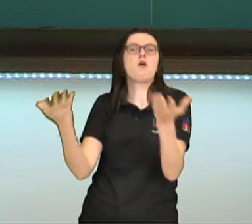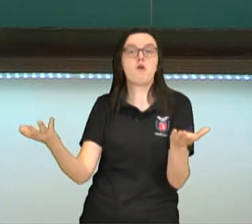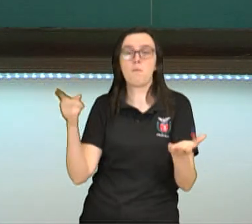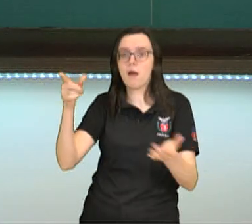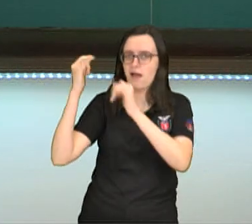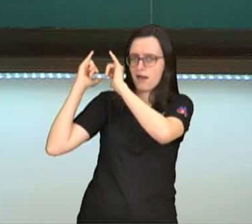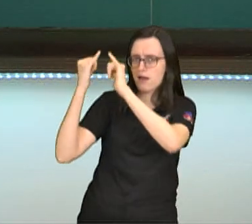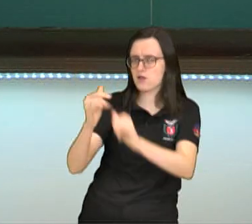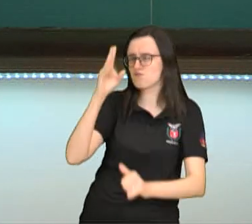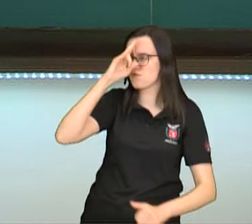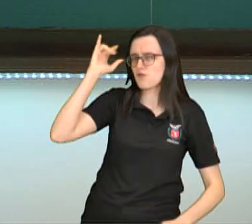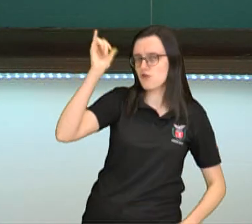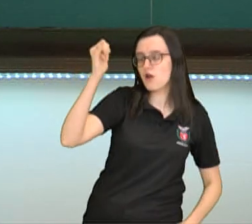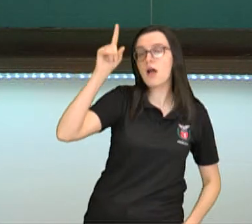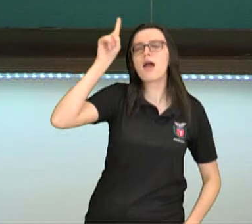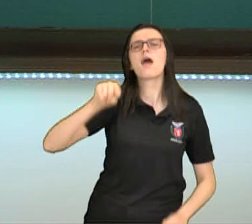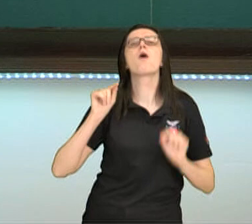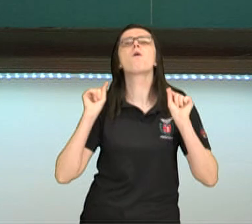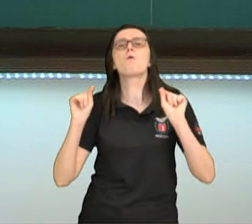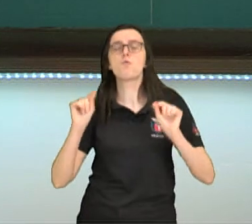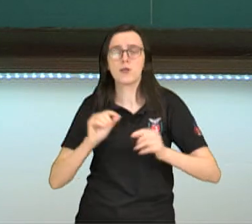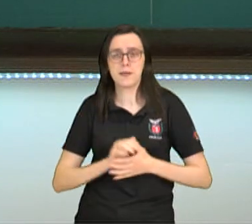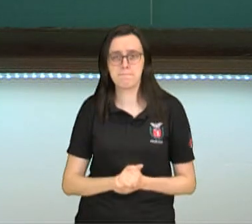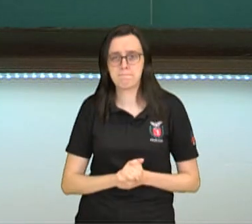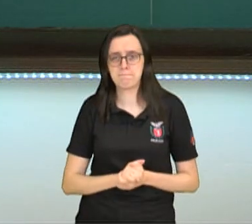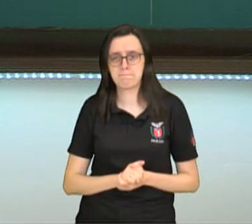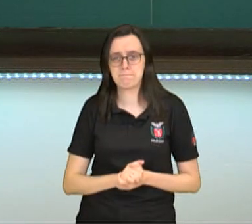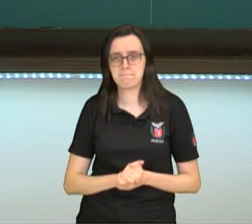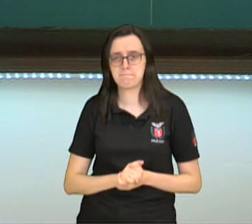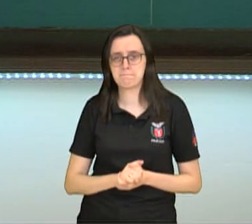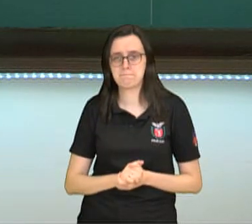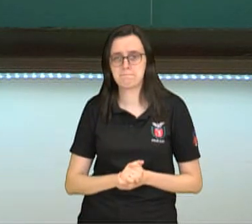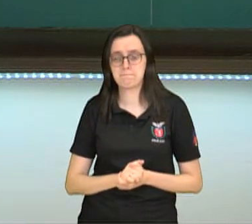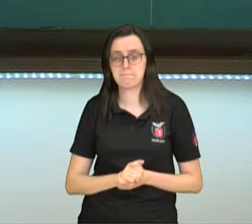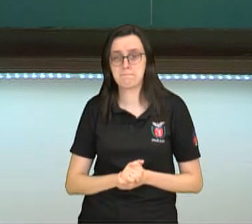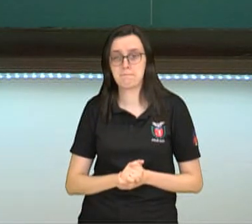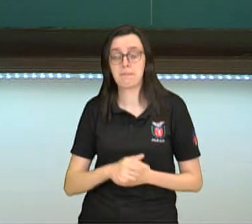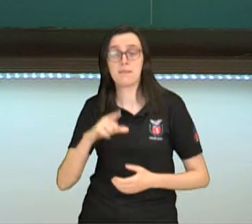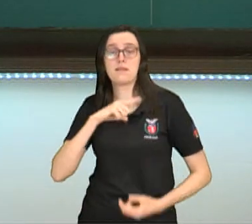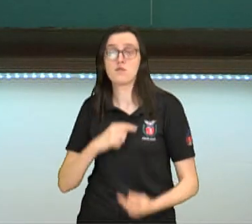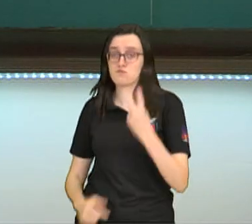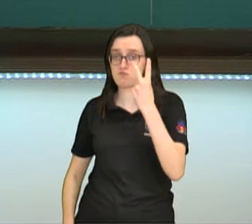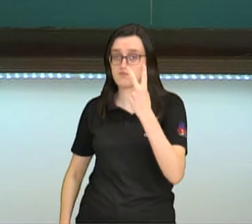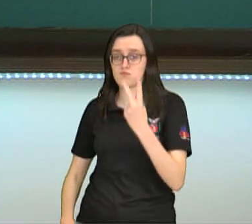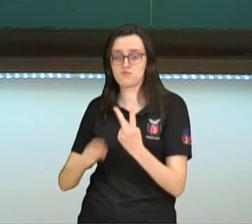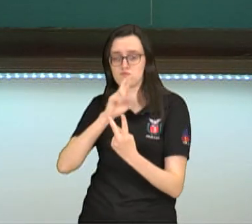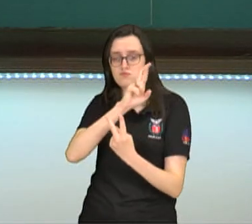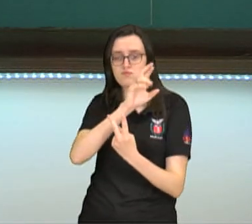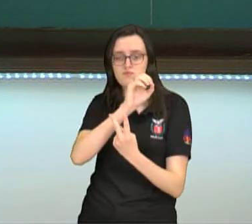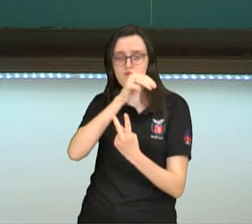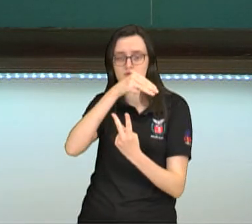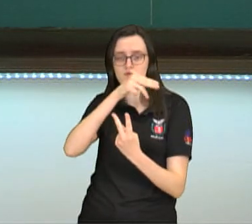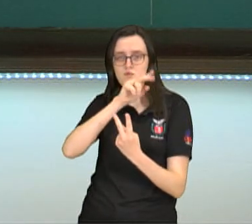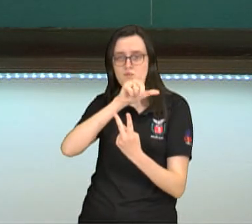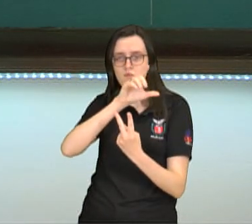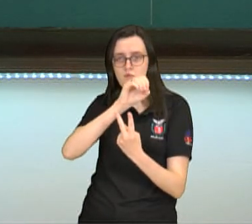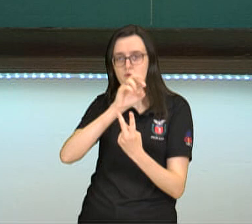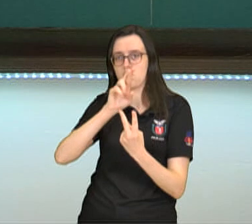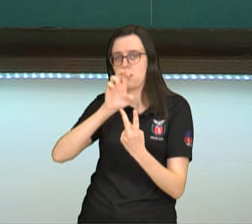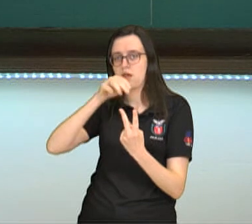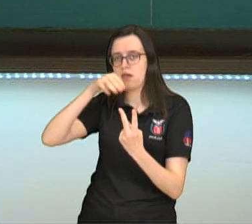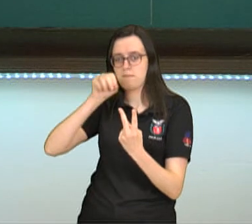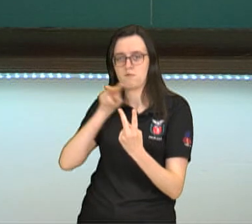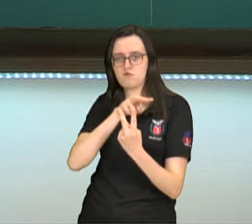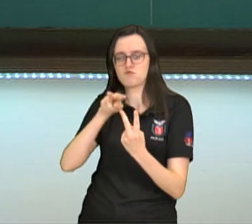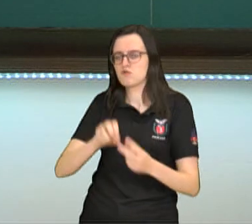ela vinha na ideia de que Rômulo e Remo, eles tinham sido lançados no rio Tibre. O rio Tibre é um